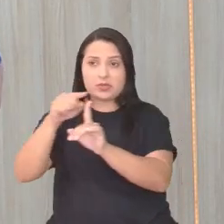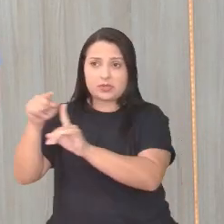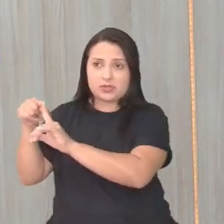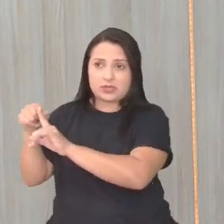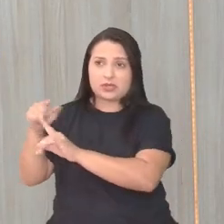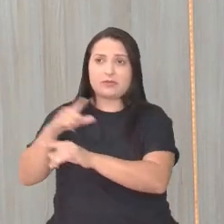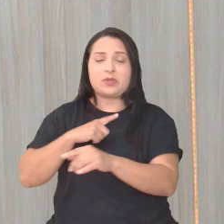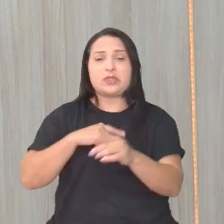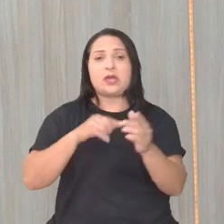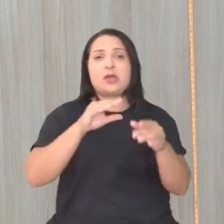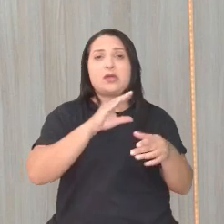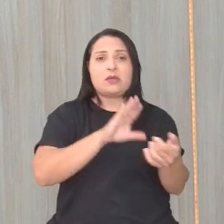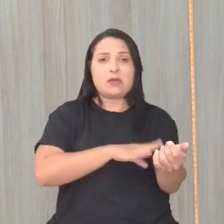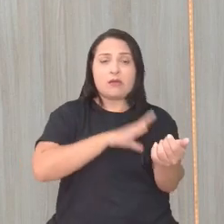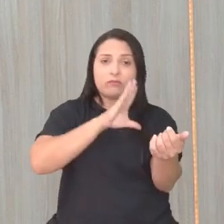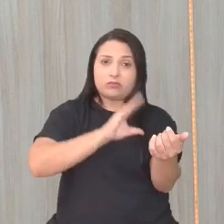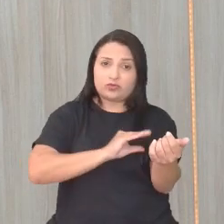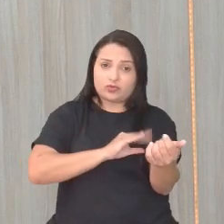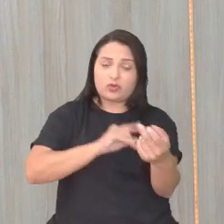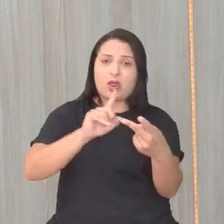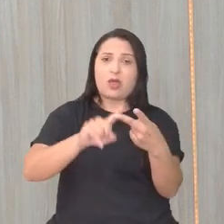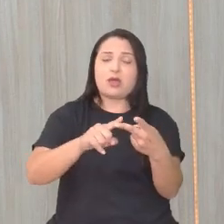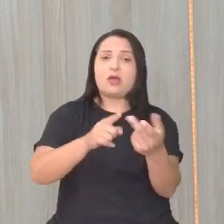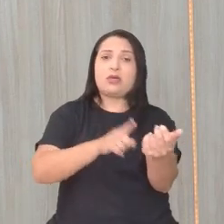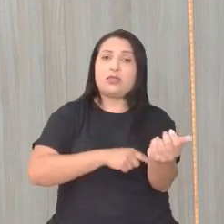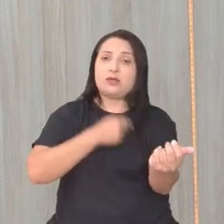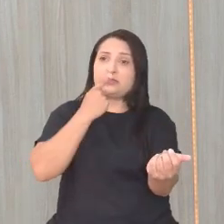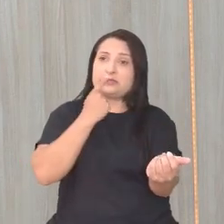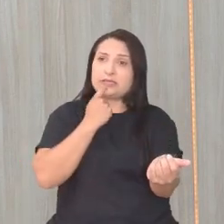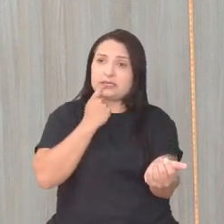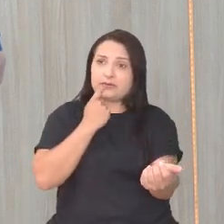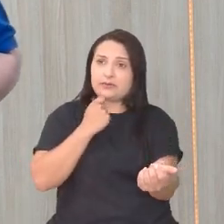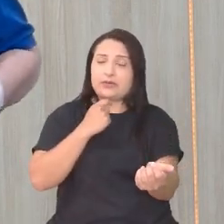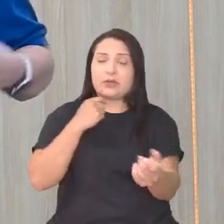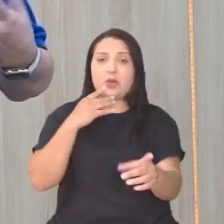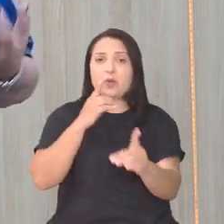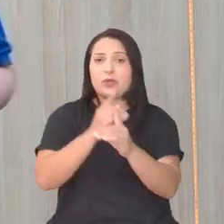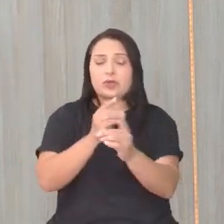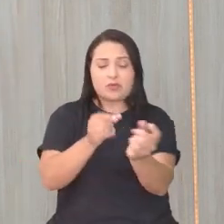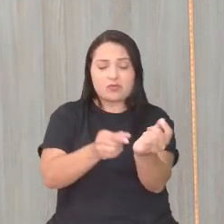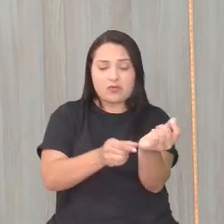tecido muscular, a gente vai encontrar tecido sanguíneo, onde existe aqui esses vasos,